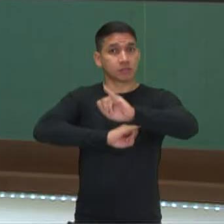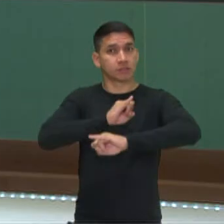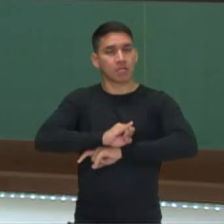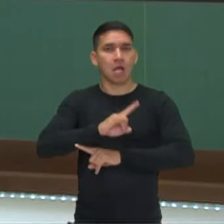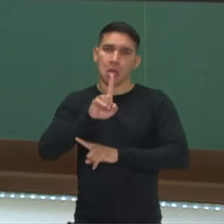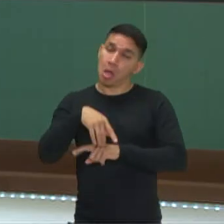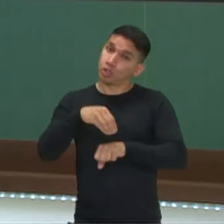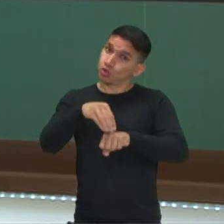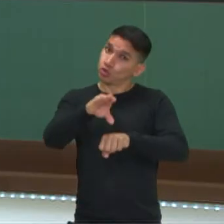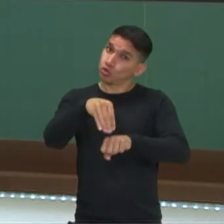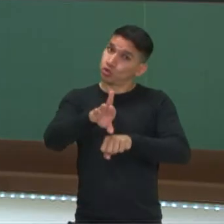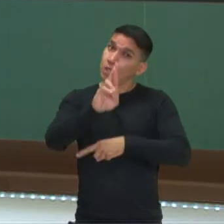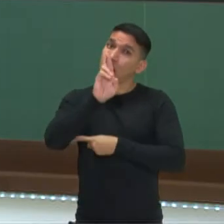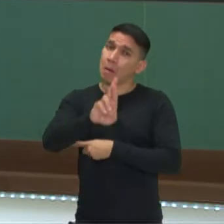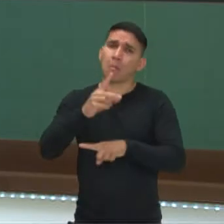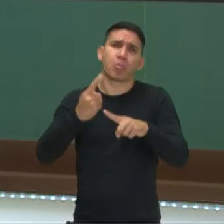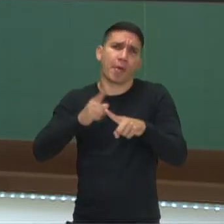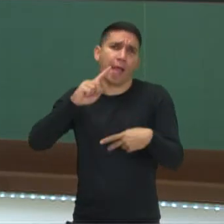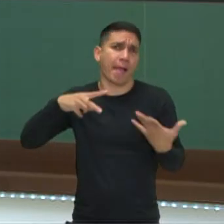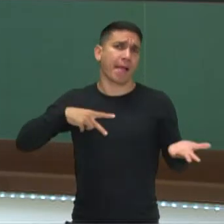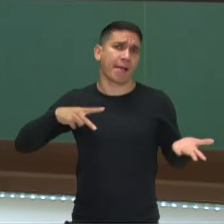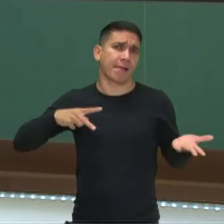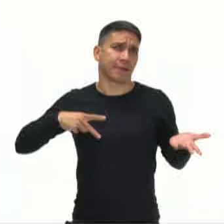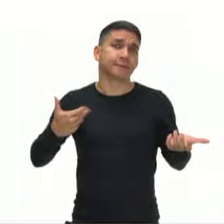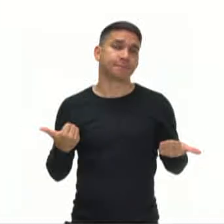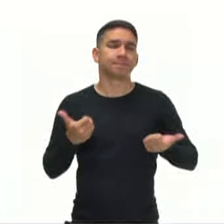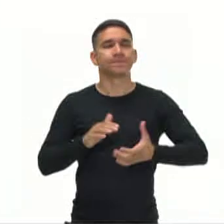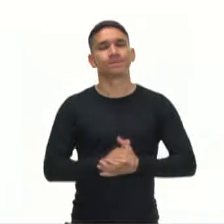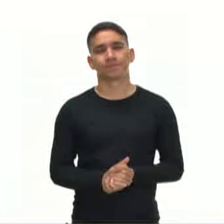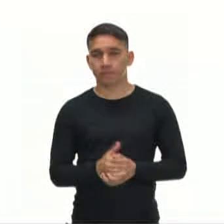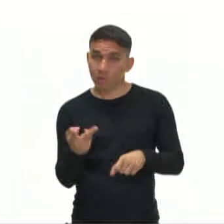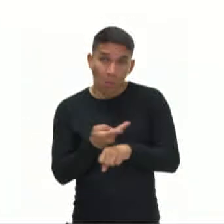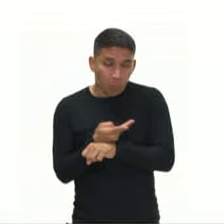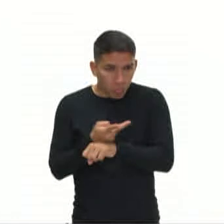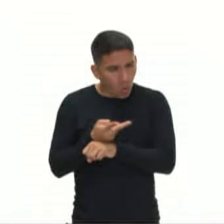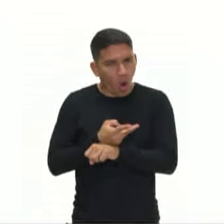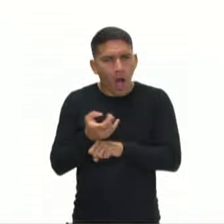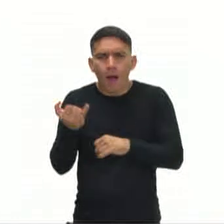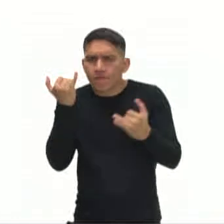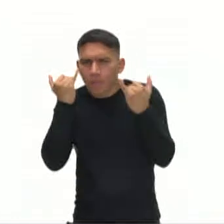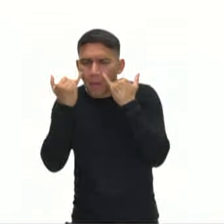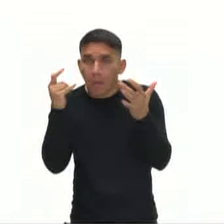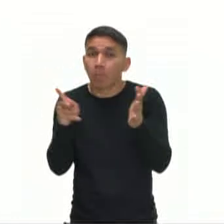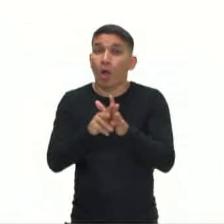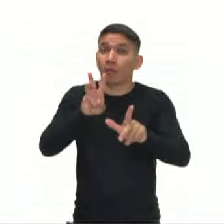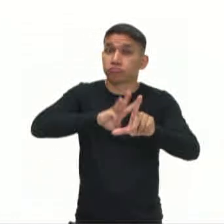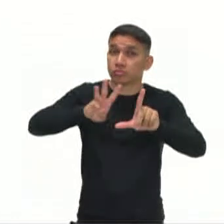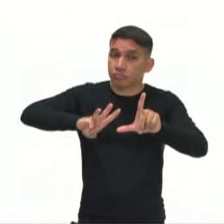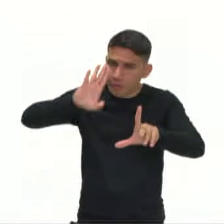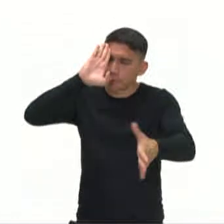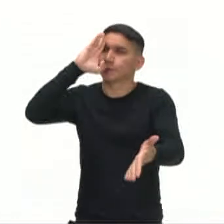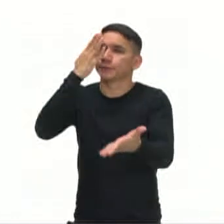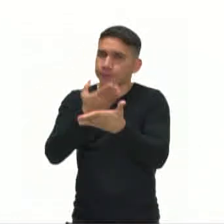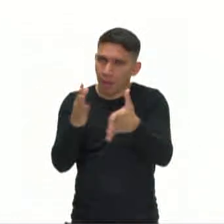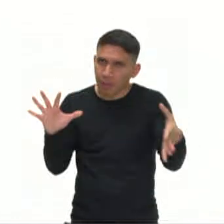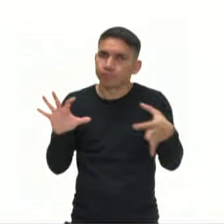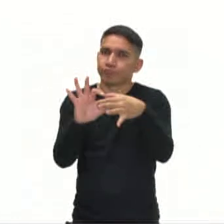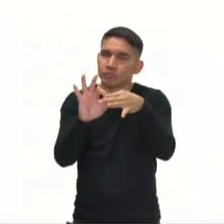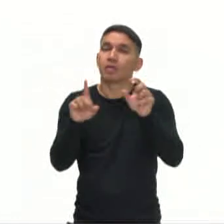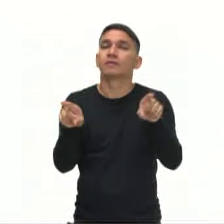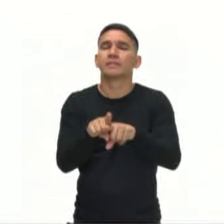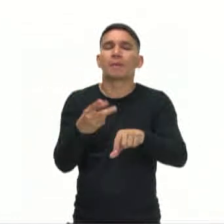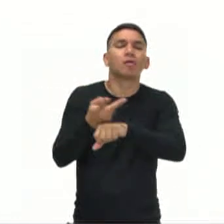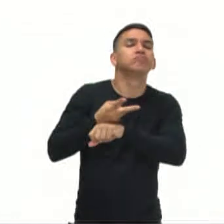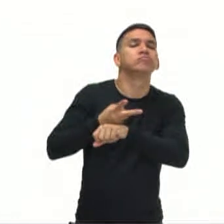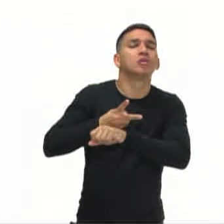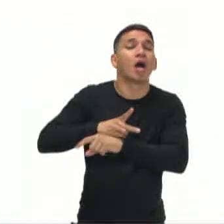a uma sugestão, porque essa é uma resposta pessoal. Procuro me informar através de sites confiáveis e buscar a